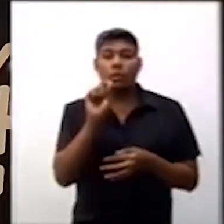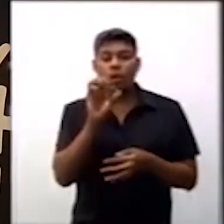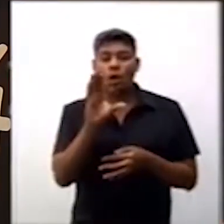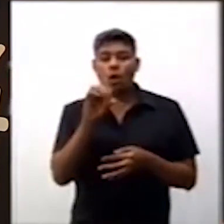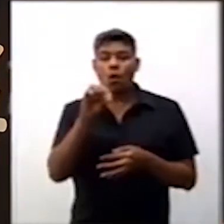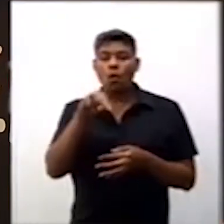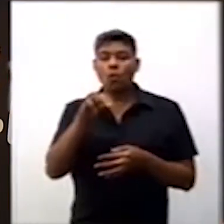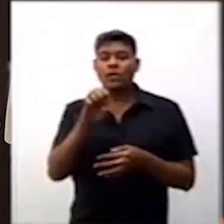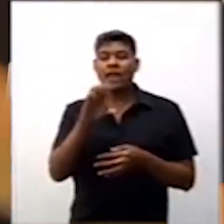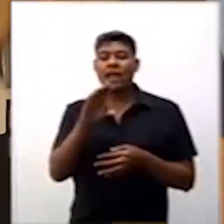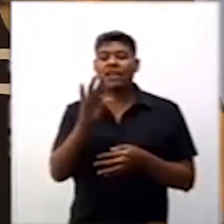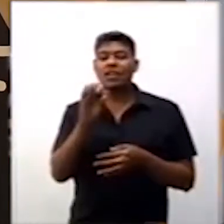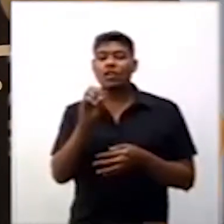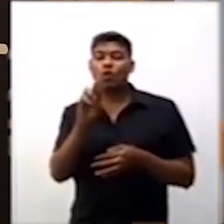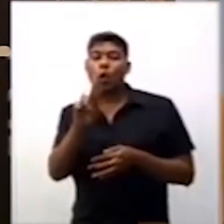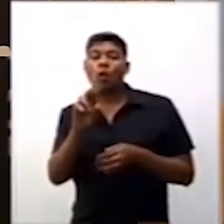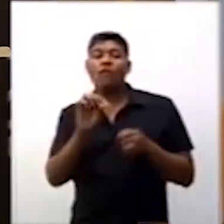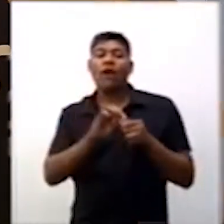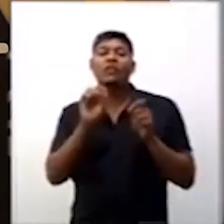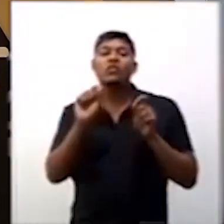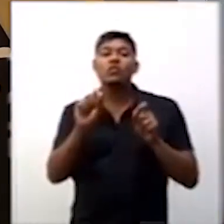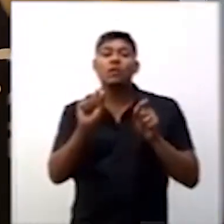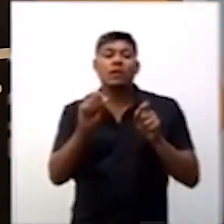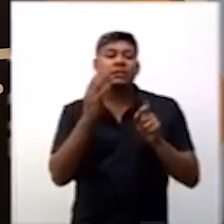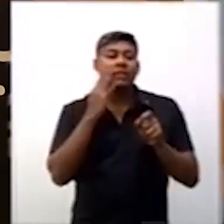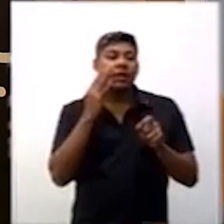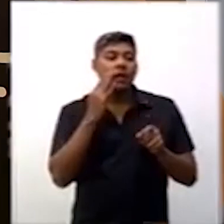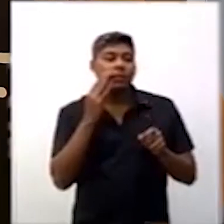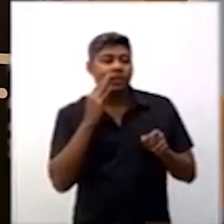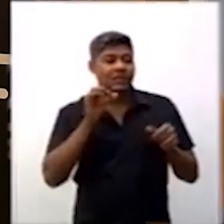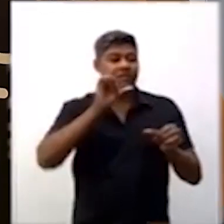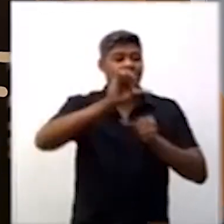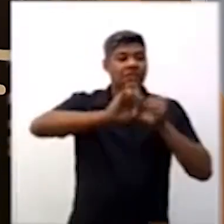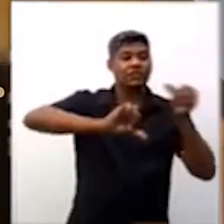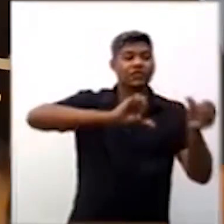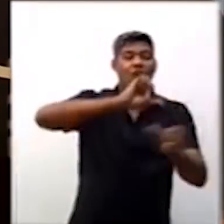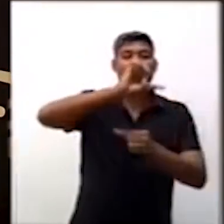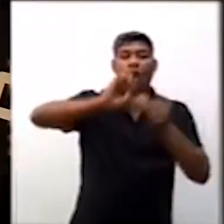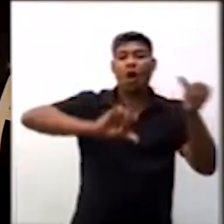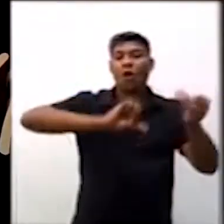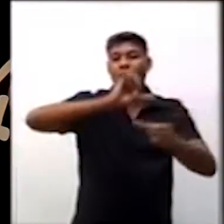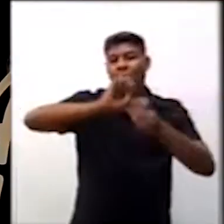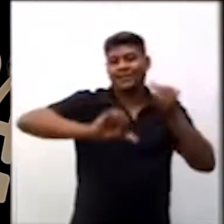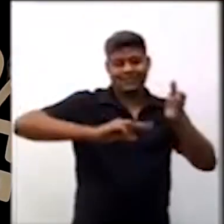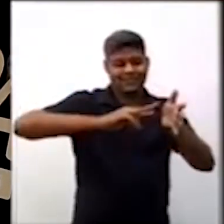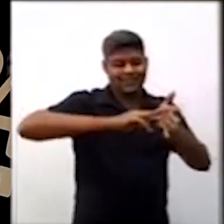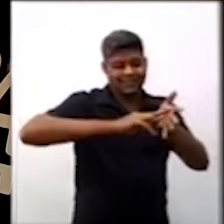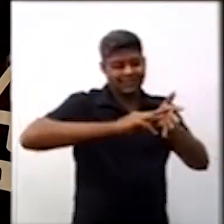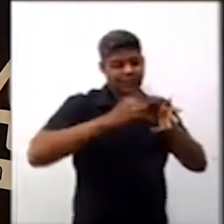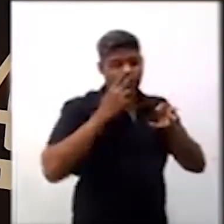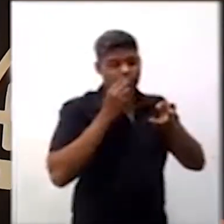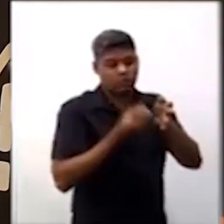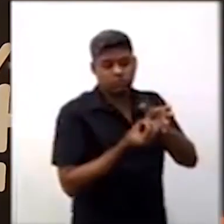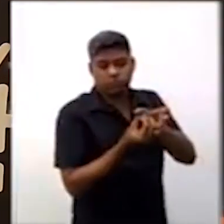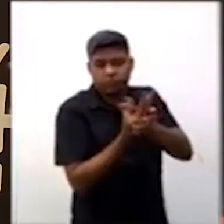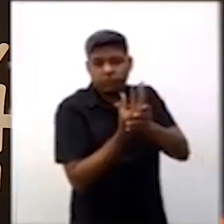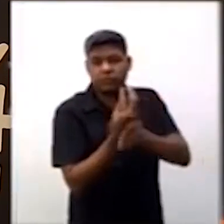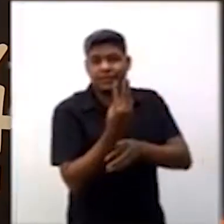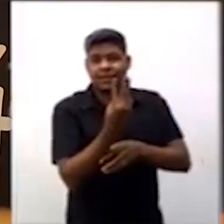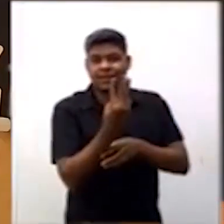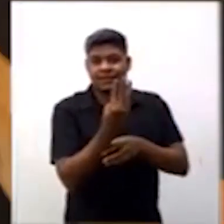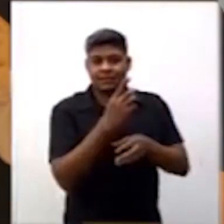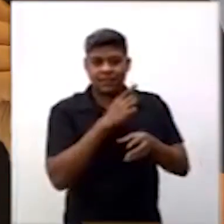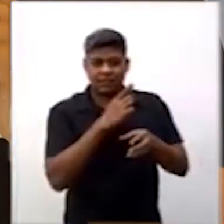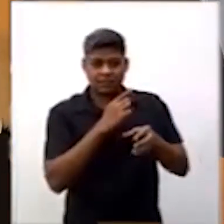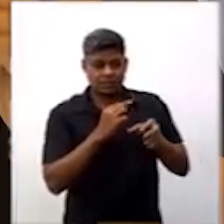conector T faz? Ele transforma, na prática, uma tomada em 3. Então, você tem numa tomada os dois buraquinhos